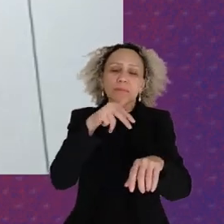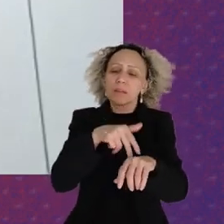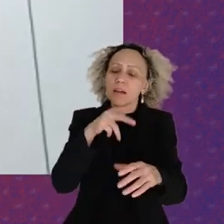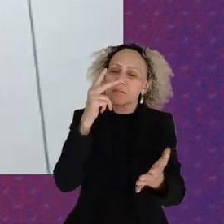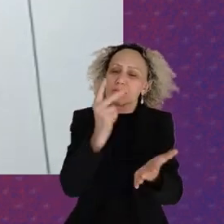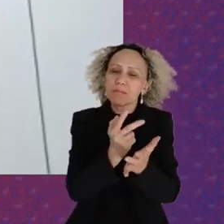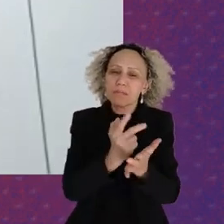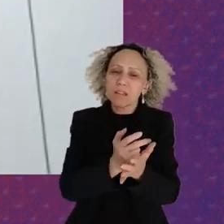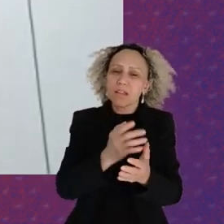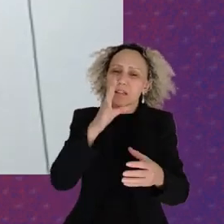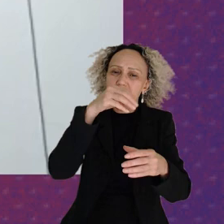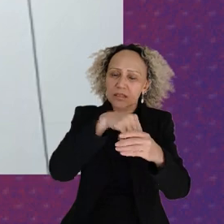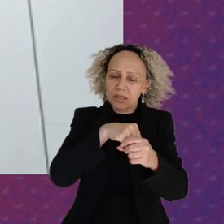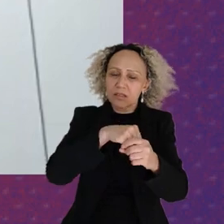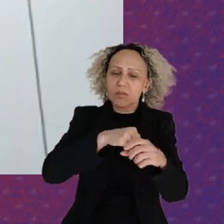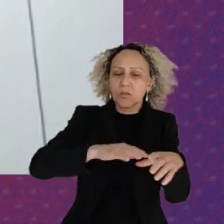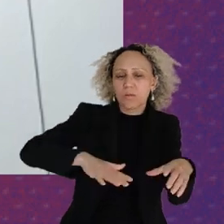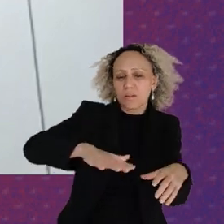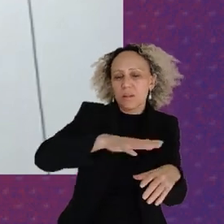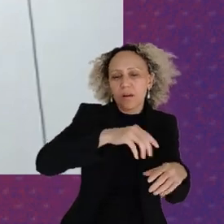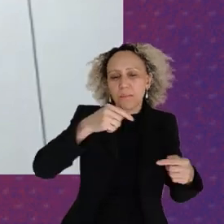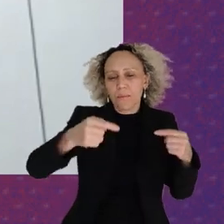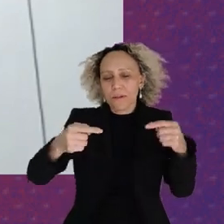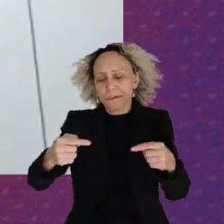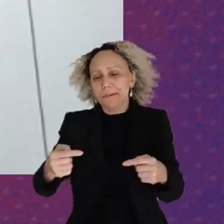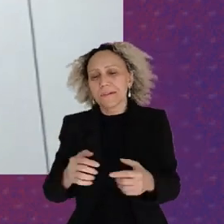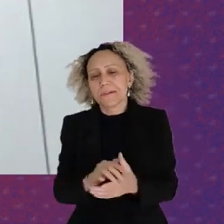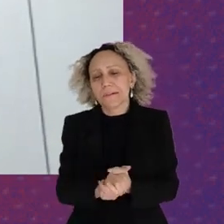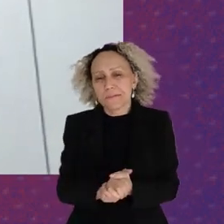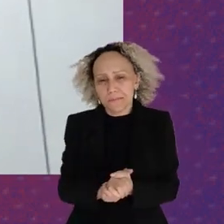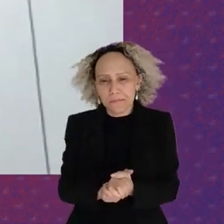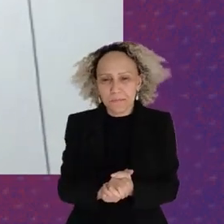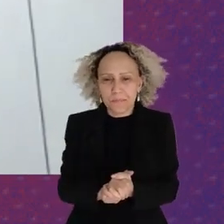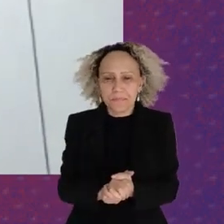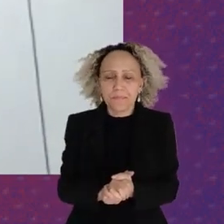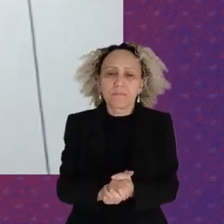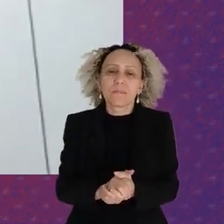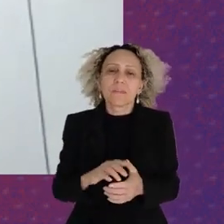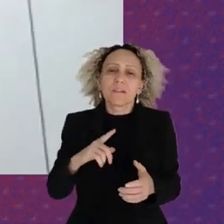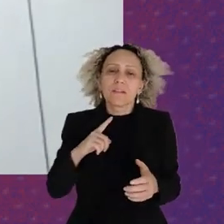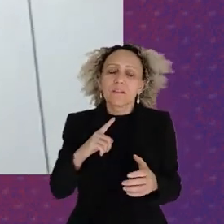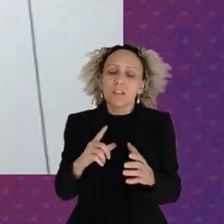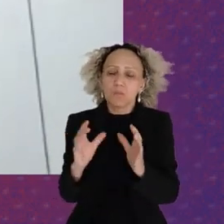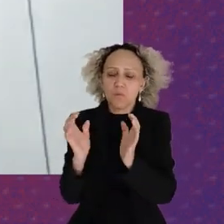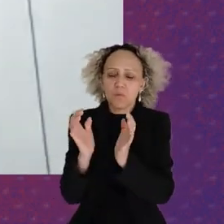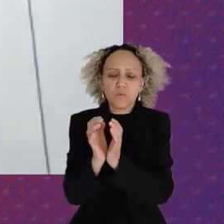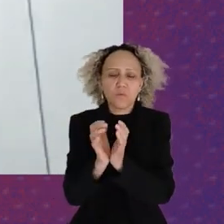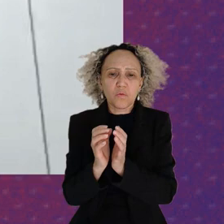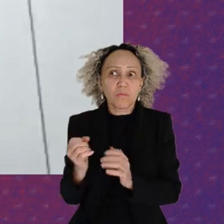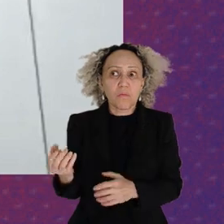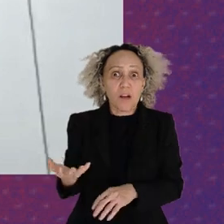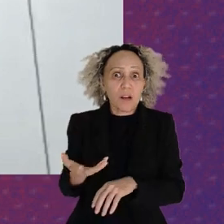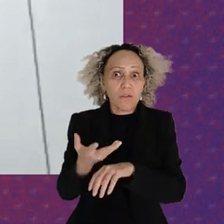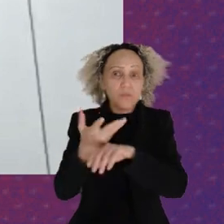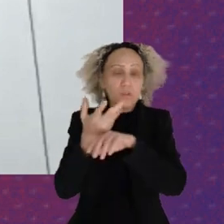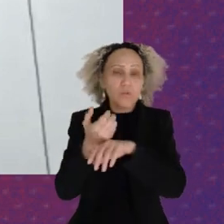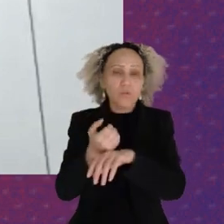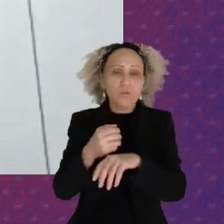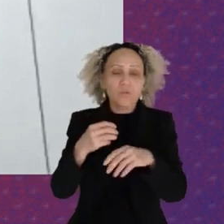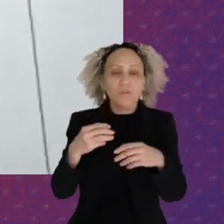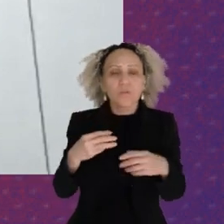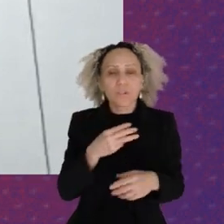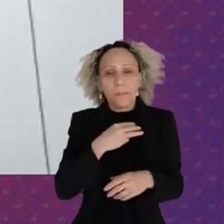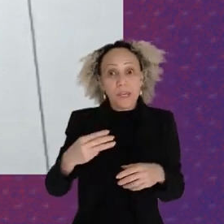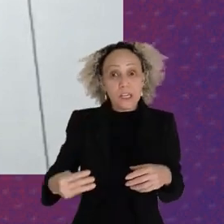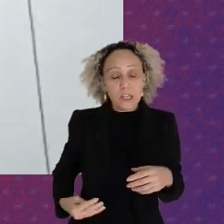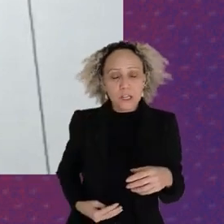ampliar a nossa participação nos espaços de poder, né? A gente tem aí um time valoroso de ministras no governo Lula, a gente tem um